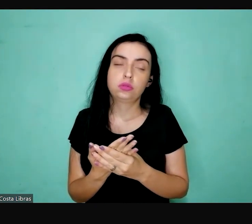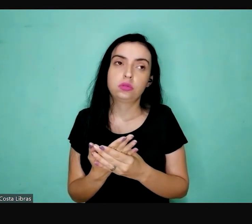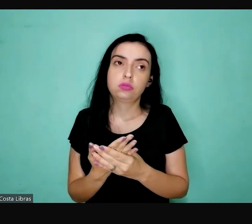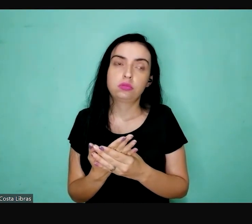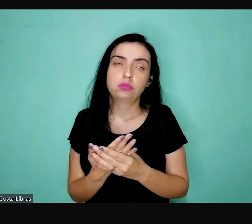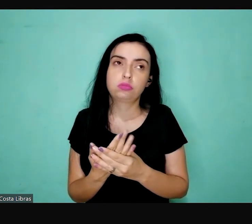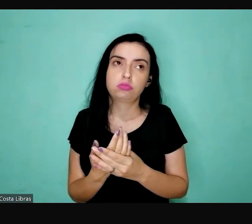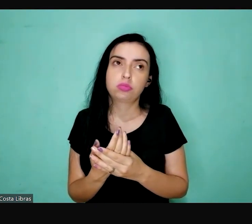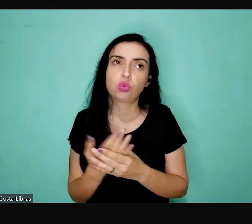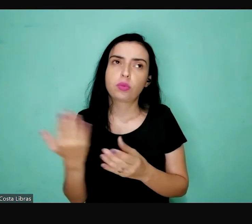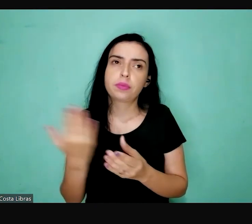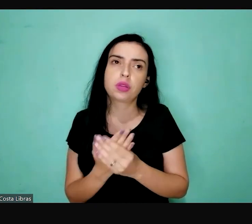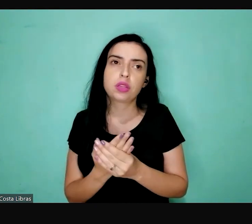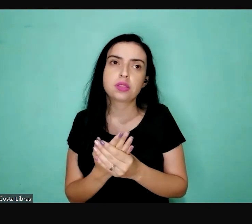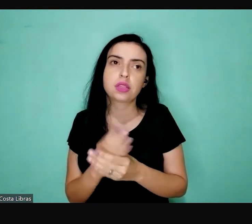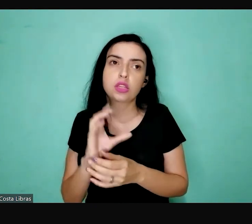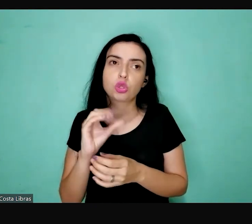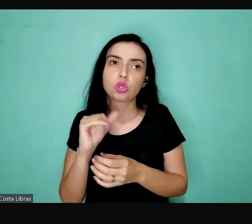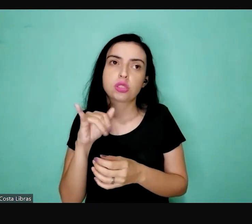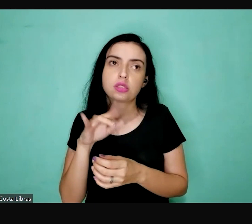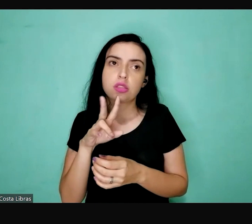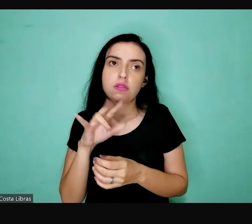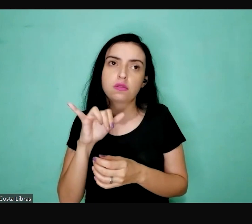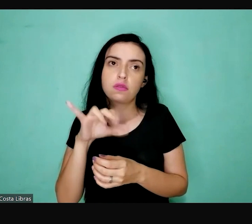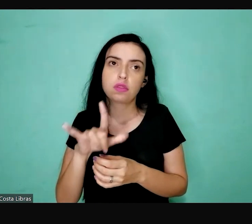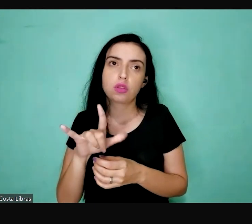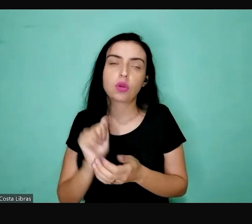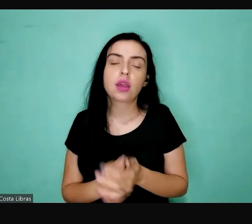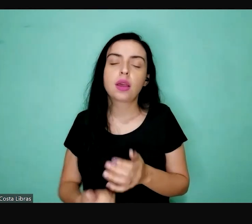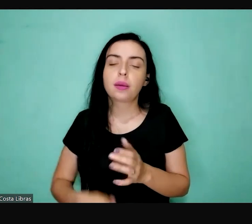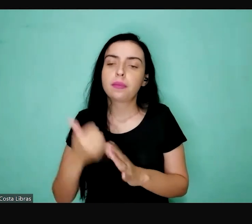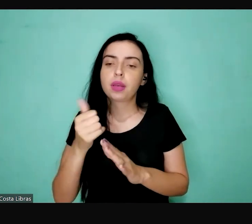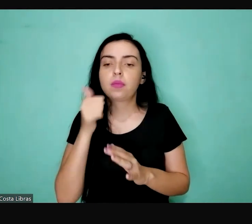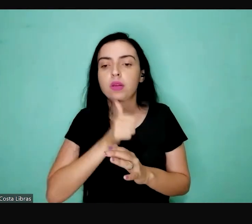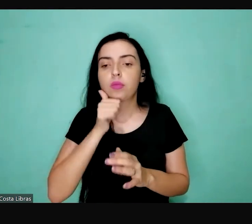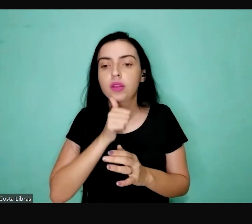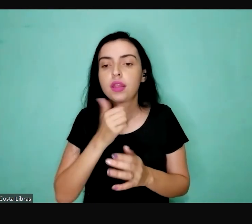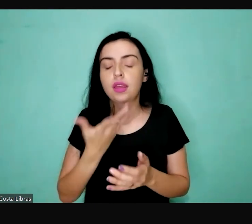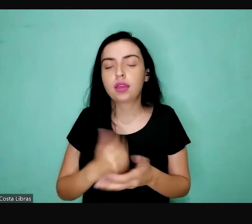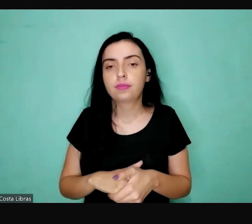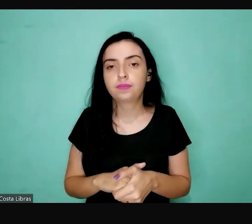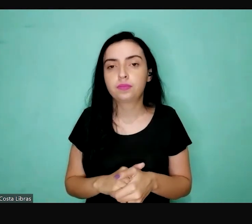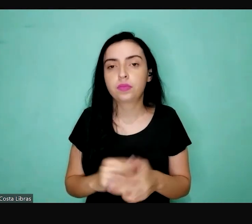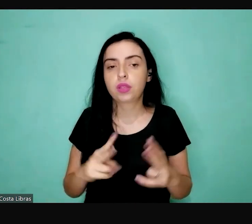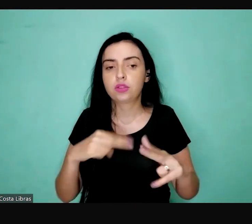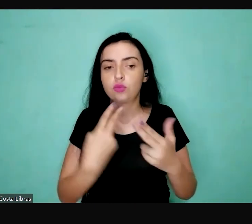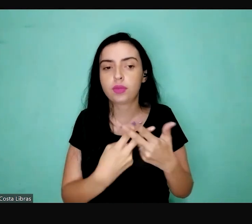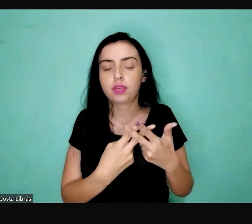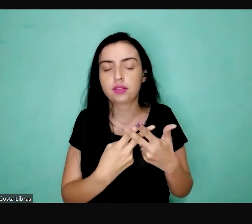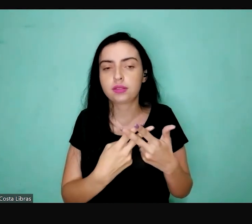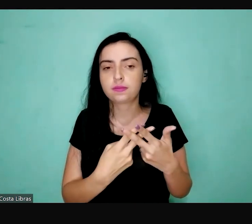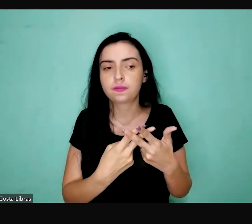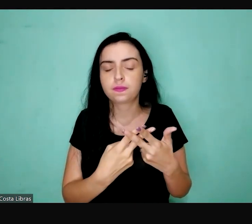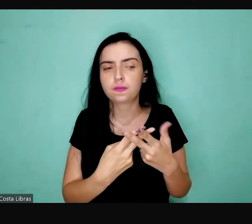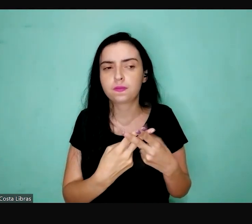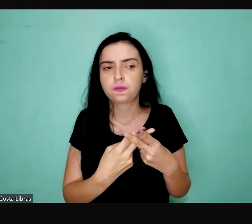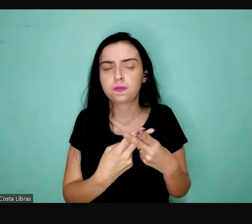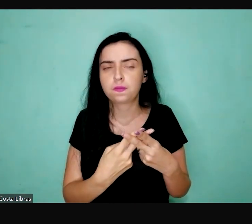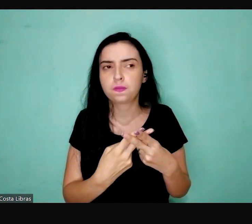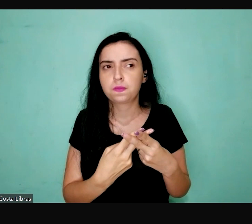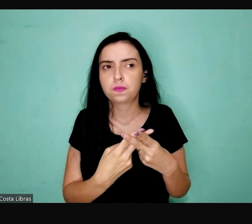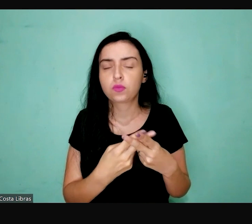Era um processo civil da primeira mulher de Julio Iglesias, da Isabel Presley. Isabel Presley